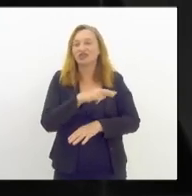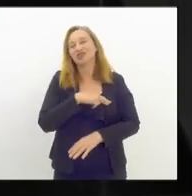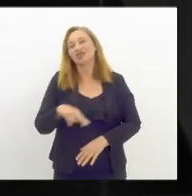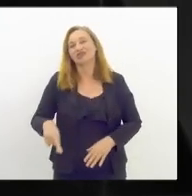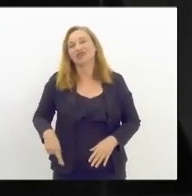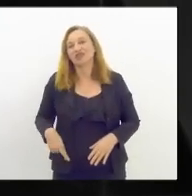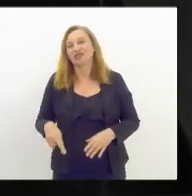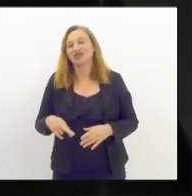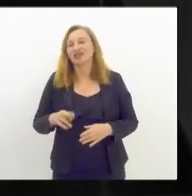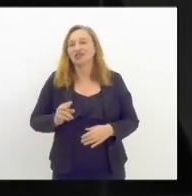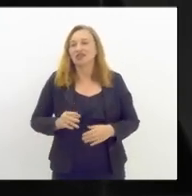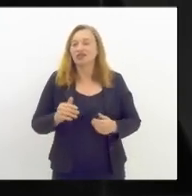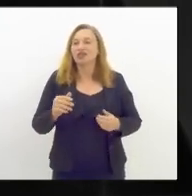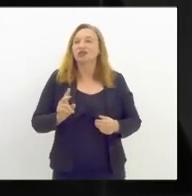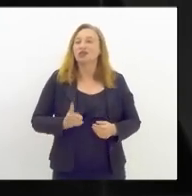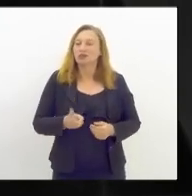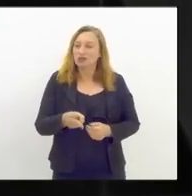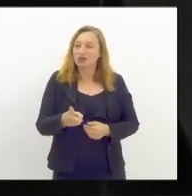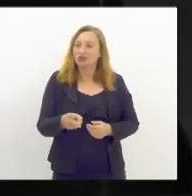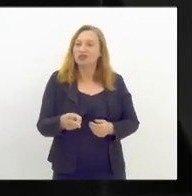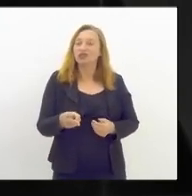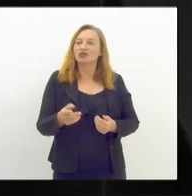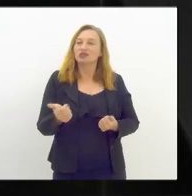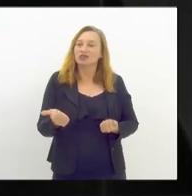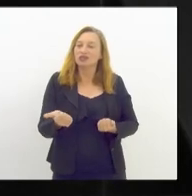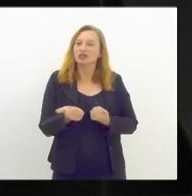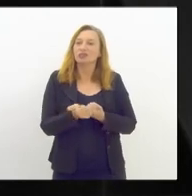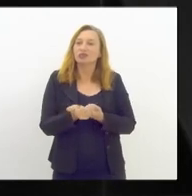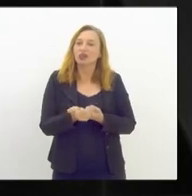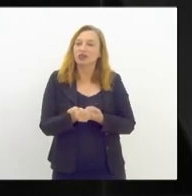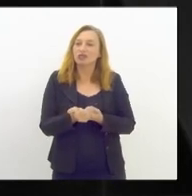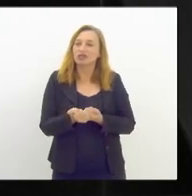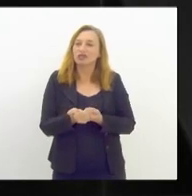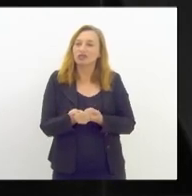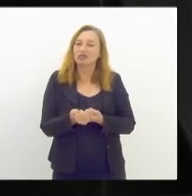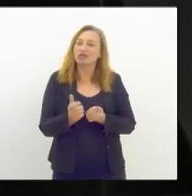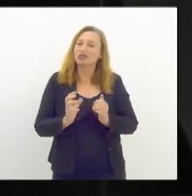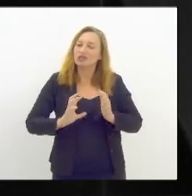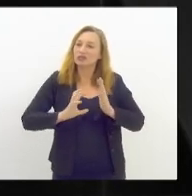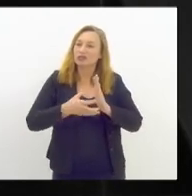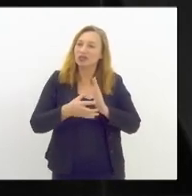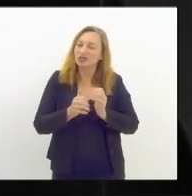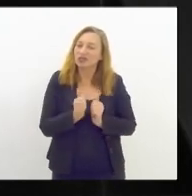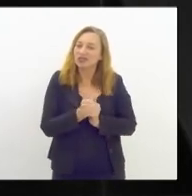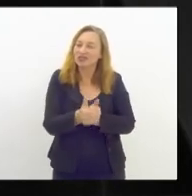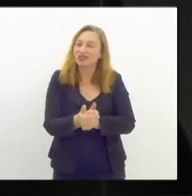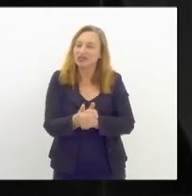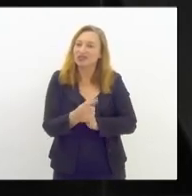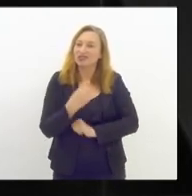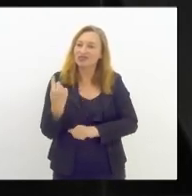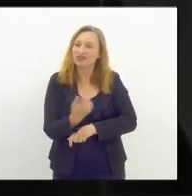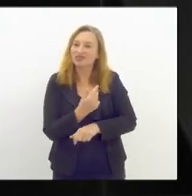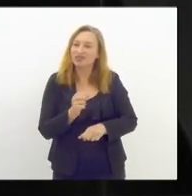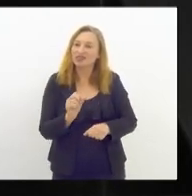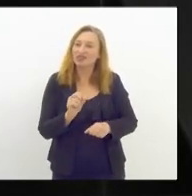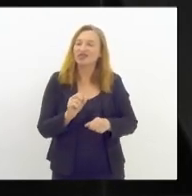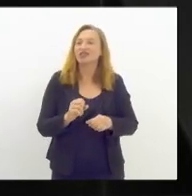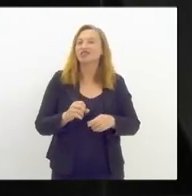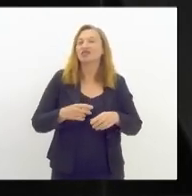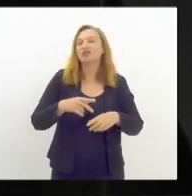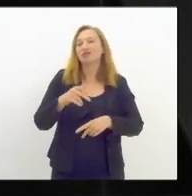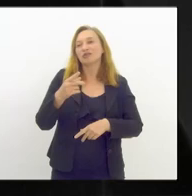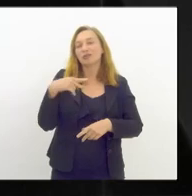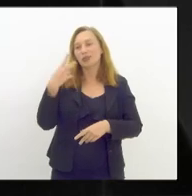continue contando conosco continue no nosso partido seguindo com a gente fazendo política séria